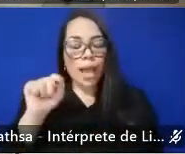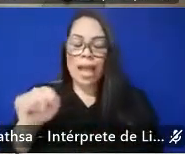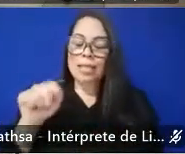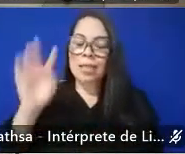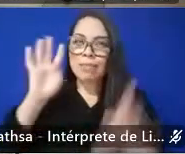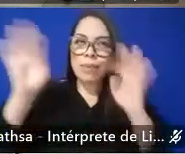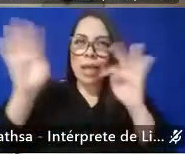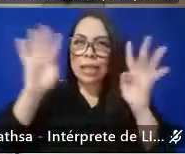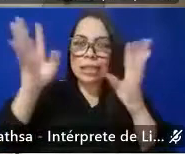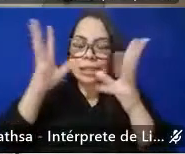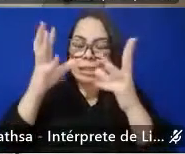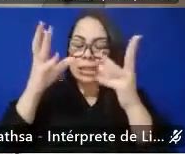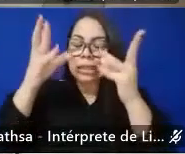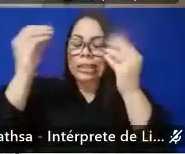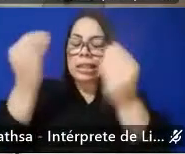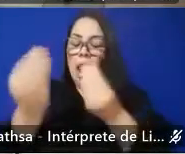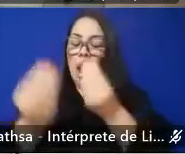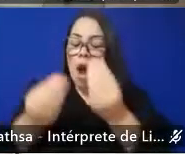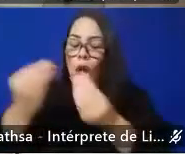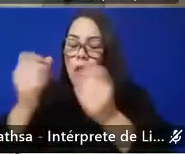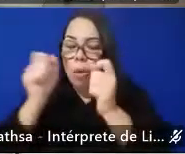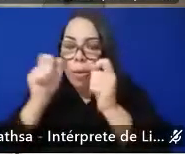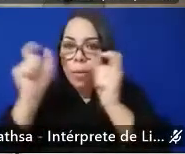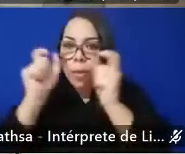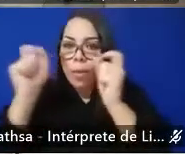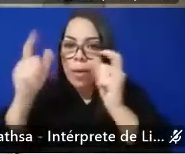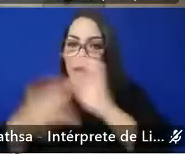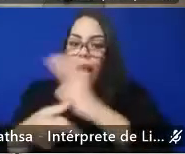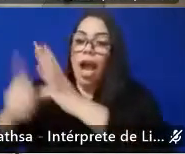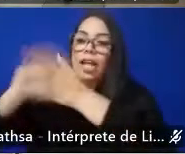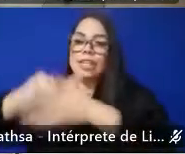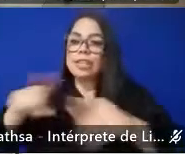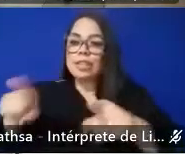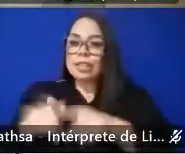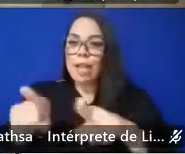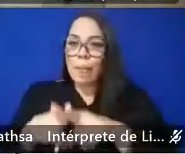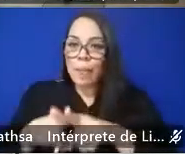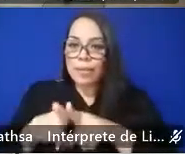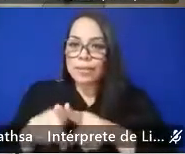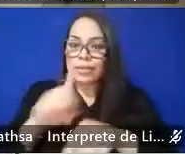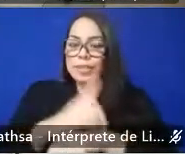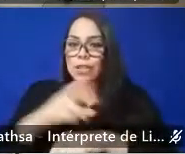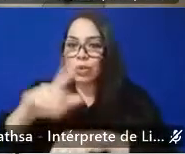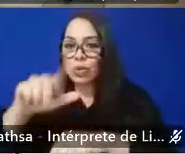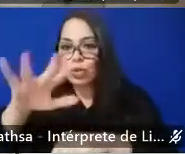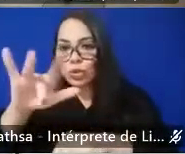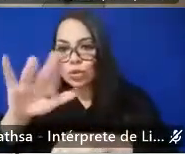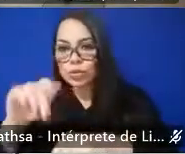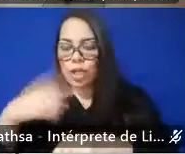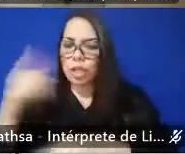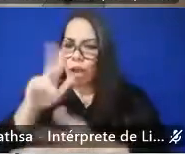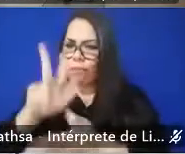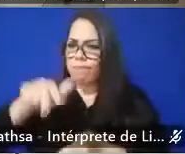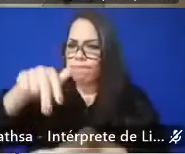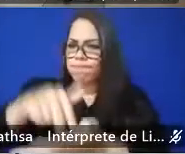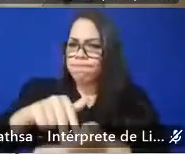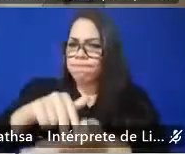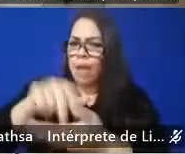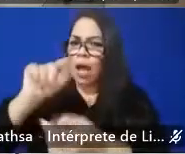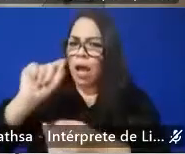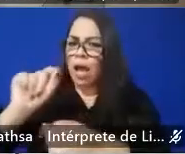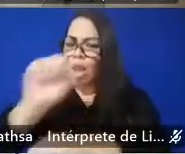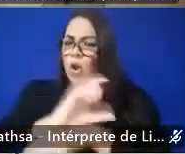Luciana e de todos os seus antecessores estamos exercendo protagonismo constitucional pelo qual tantos colegas